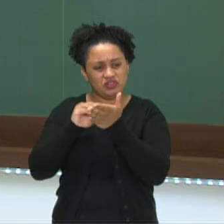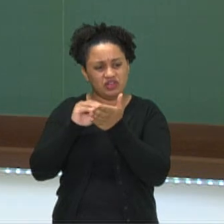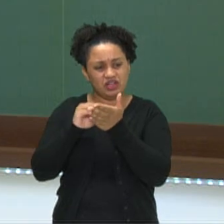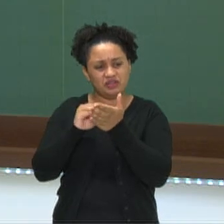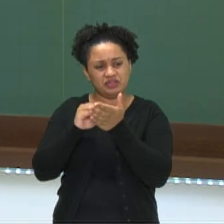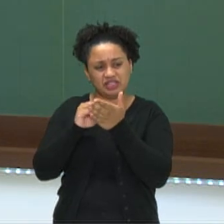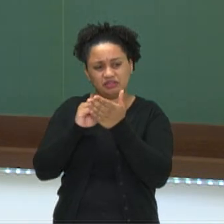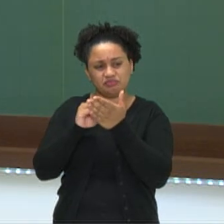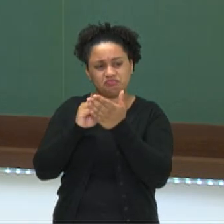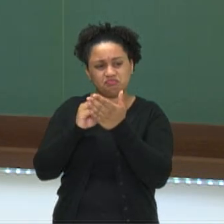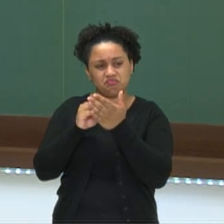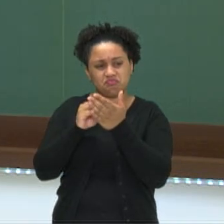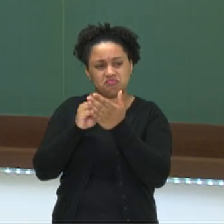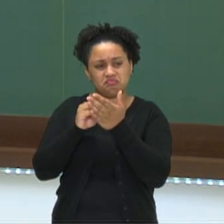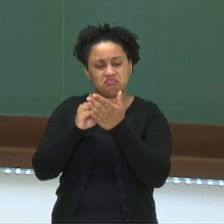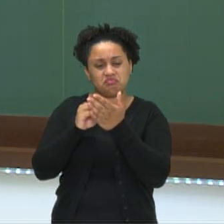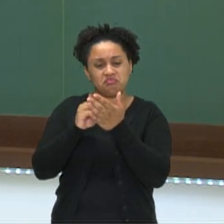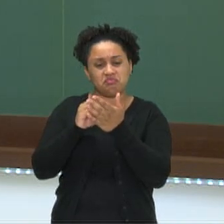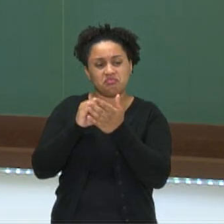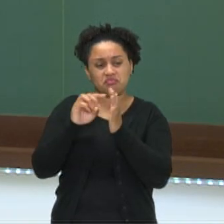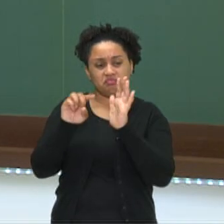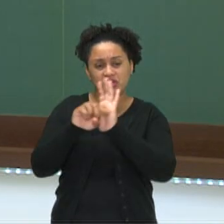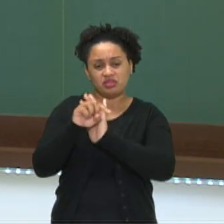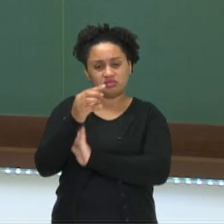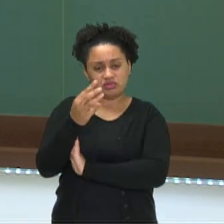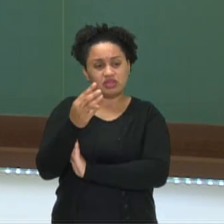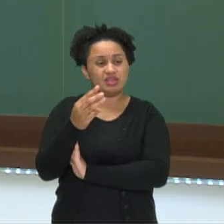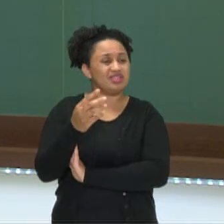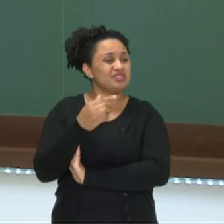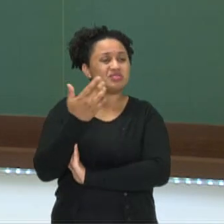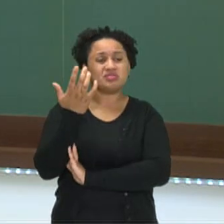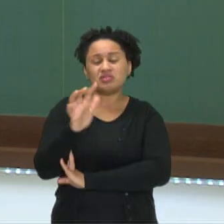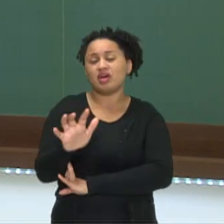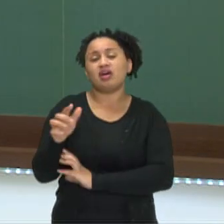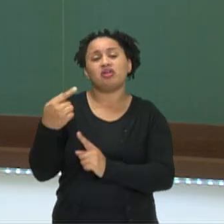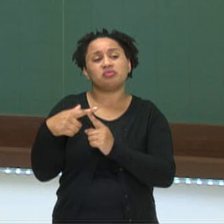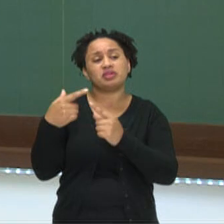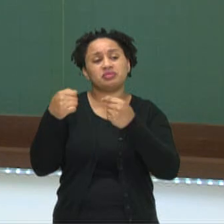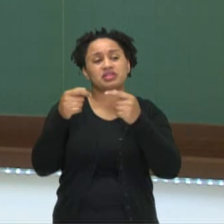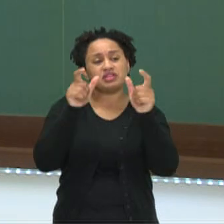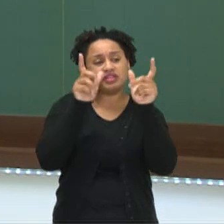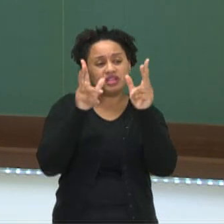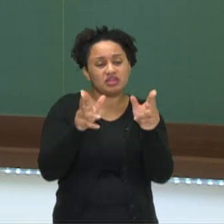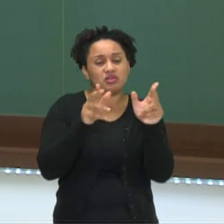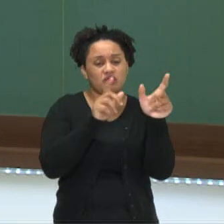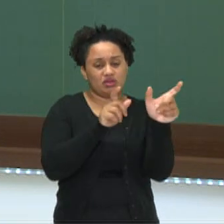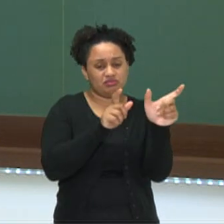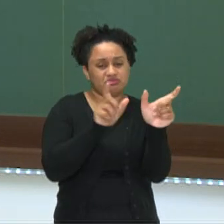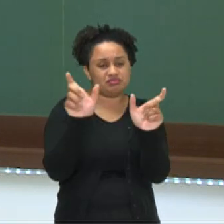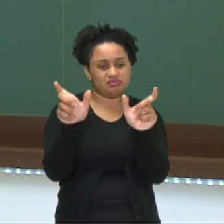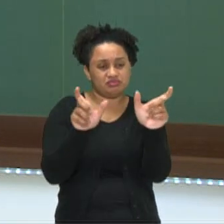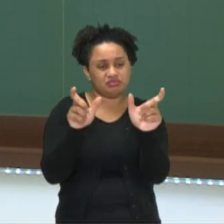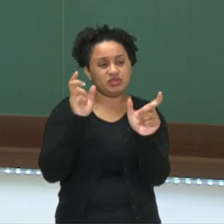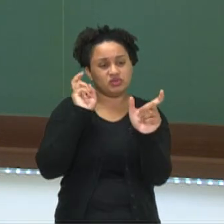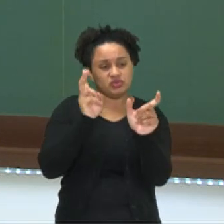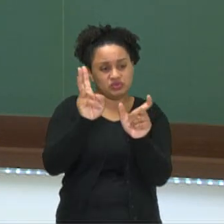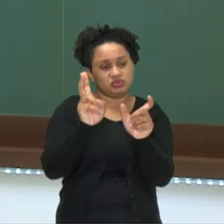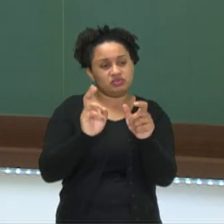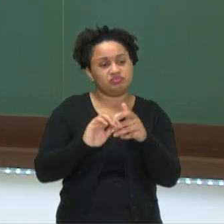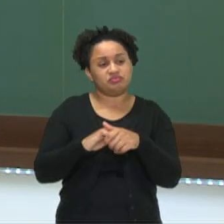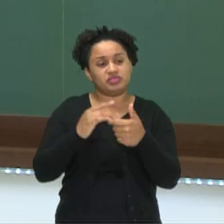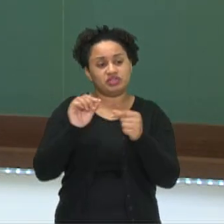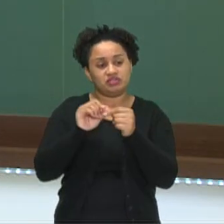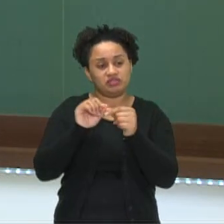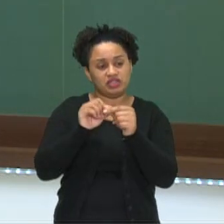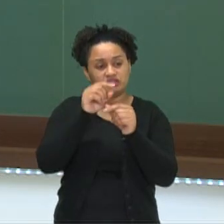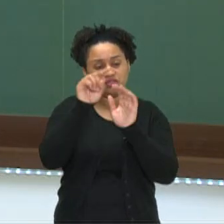menos 21, menos 3. E não é o que eu quero, porque tem que ser igual ao anterior para eu continuar a fatoração. Então, eu coloco